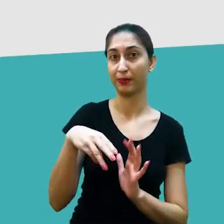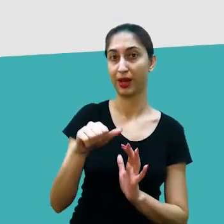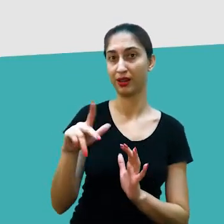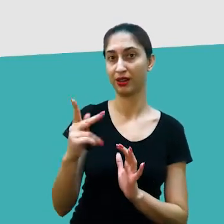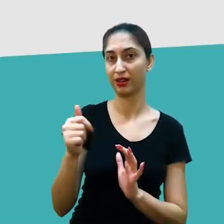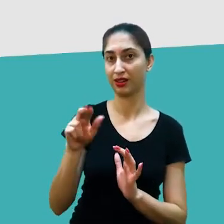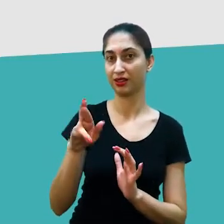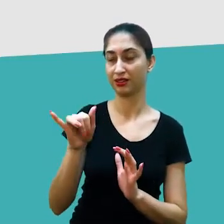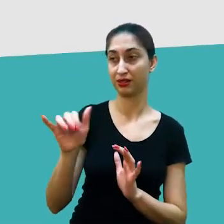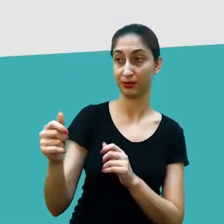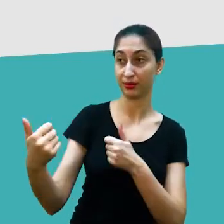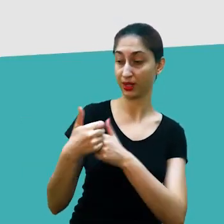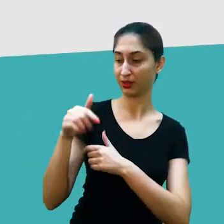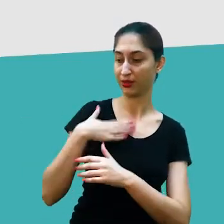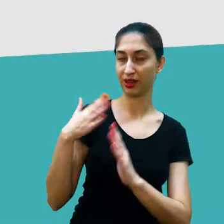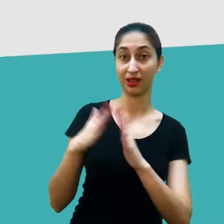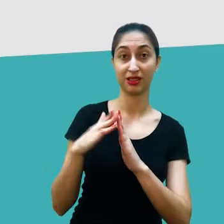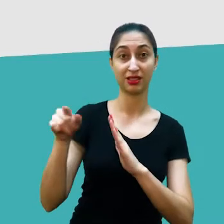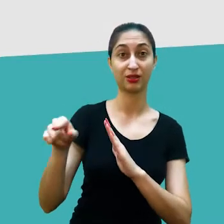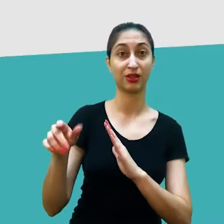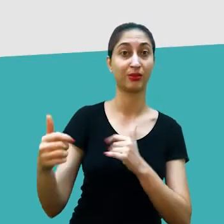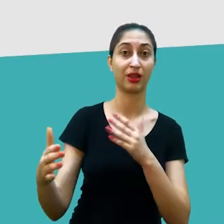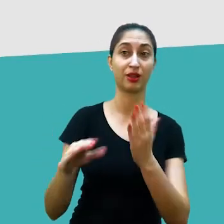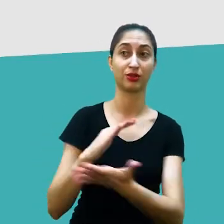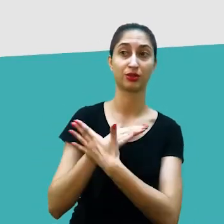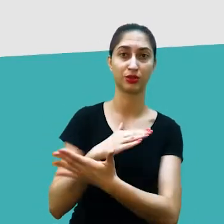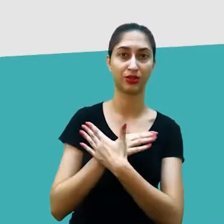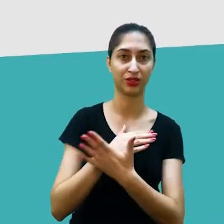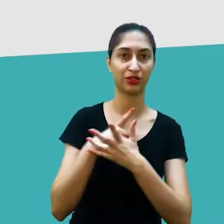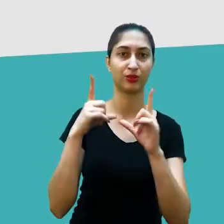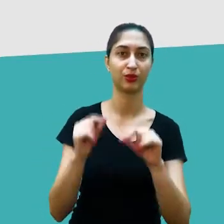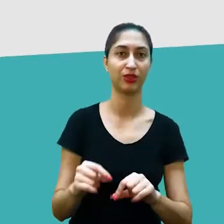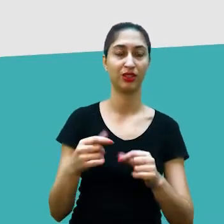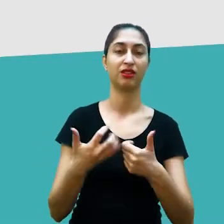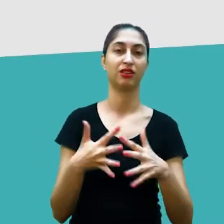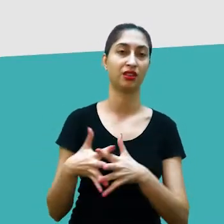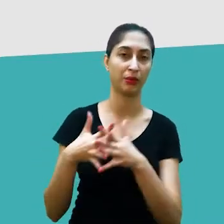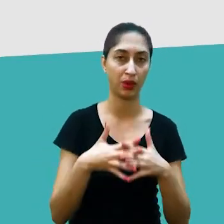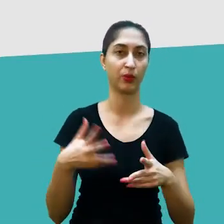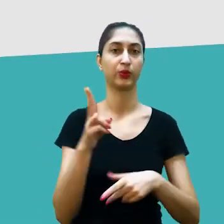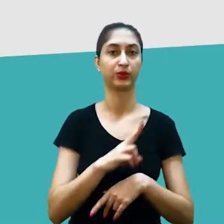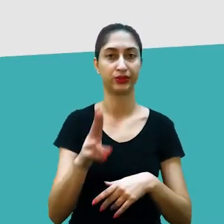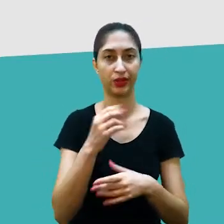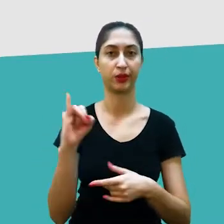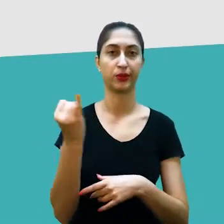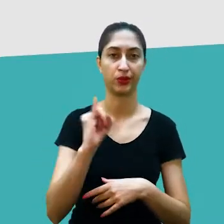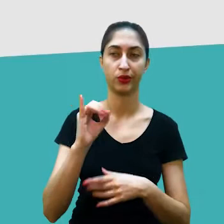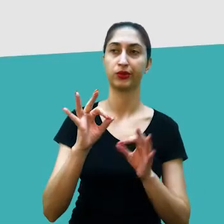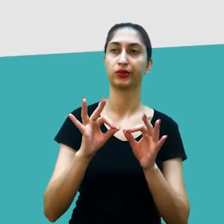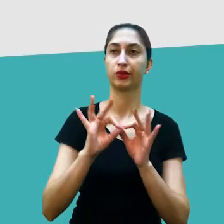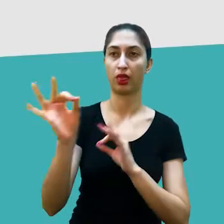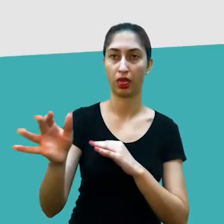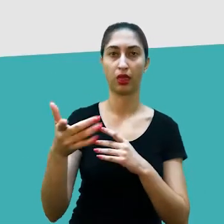mim. Por quê? Porque isso diminui a questão dos transportes, dos impostos, das tarifas, das